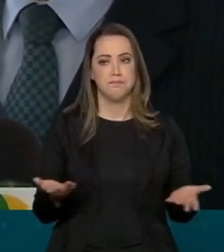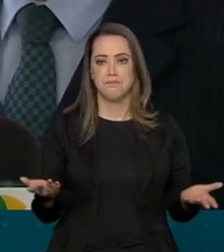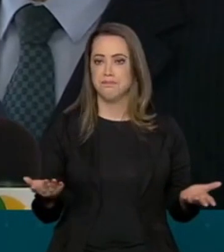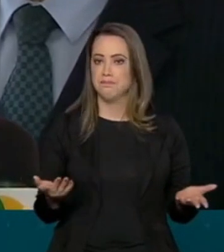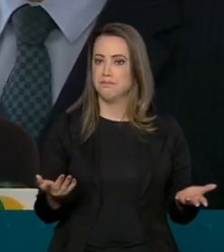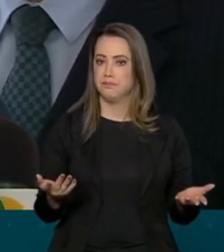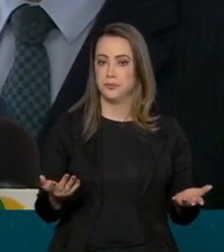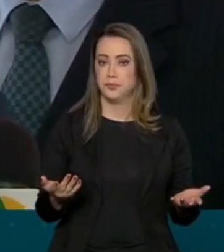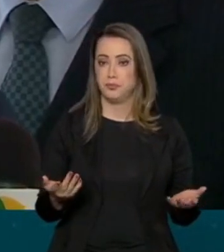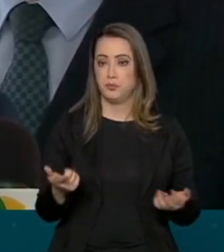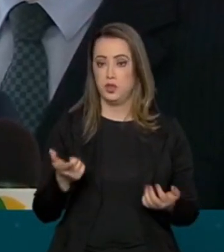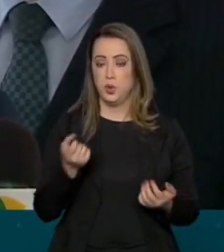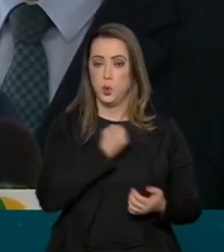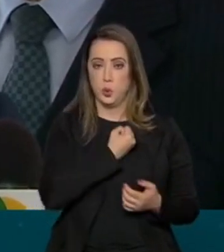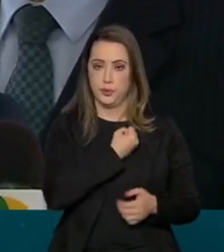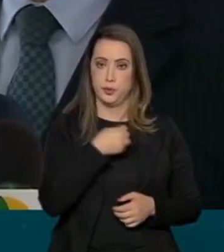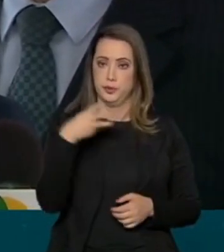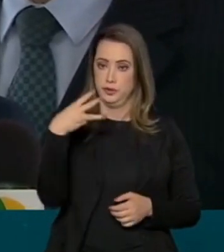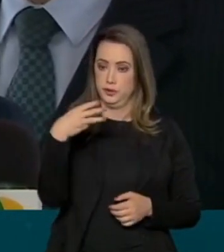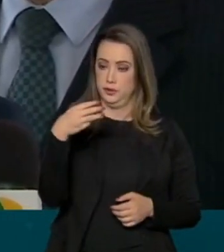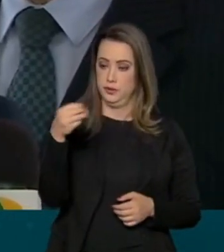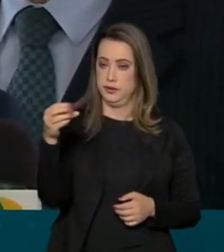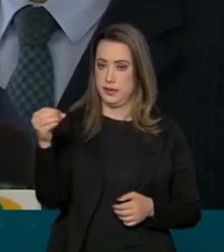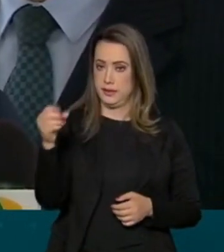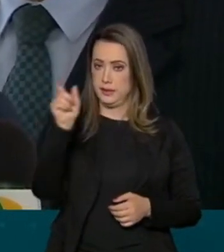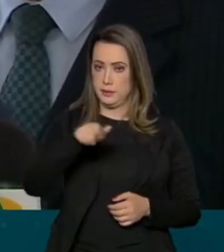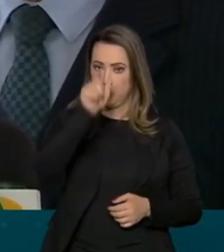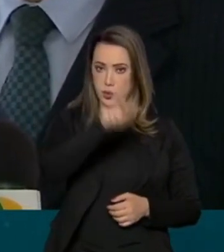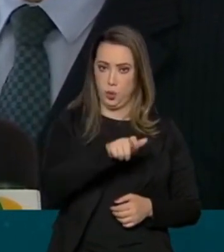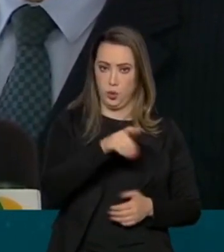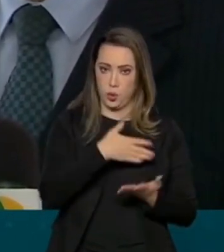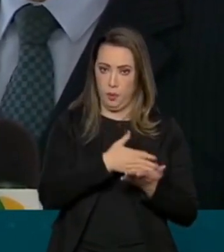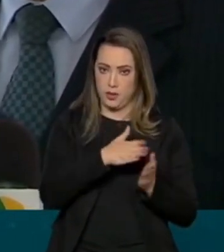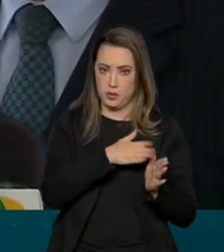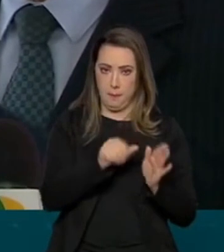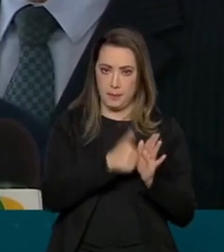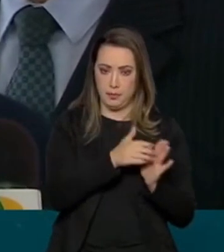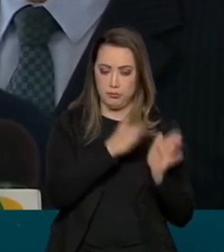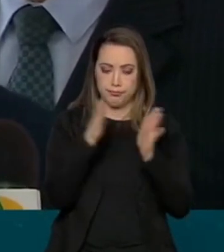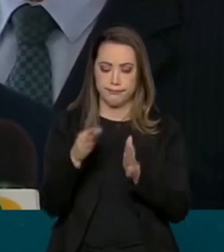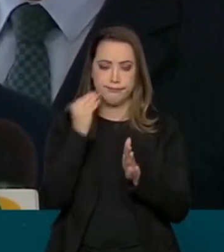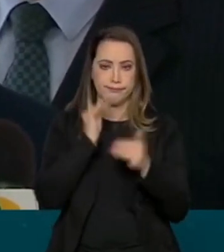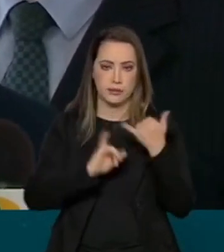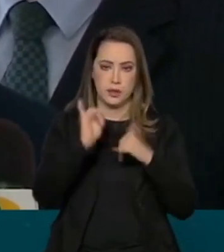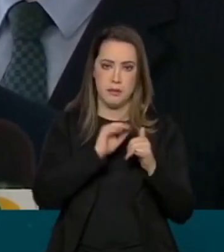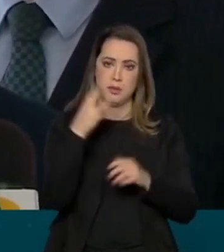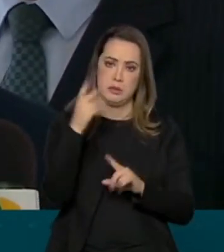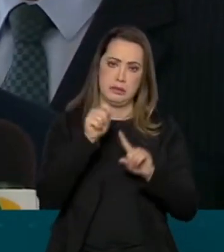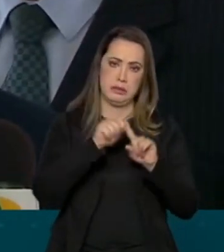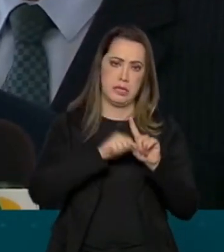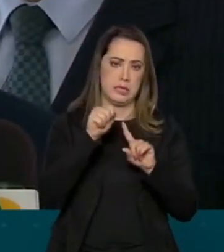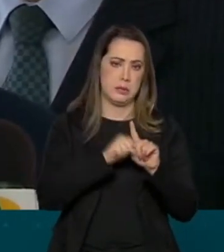Essas 300 pessoas, o que o pessoal fala é que eu não sou especialista nisso, em torno de 3 meses para você